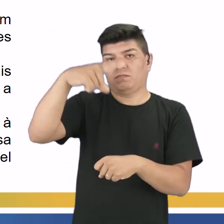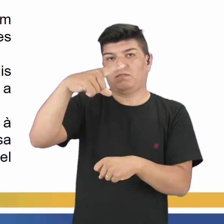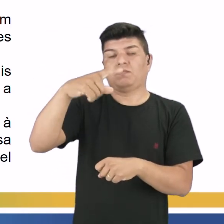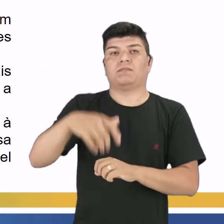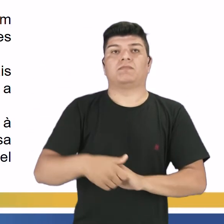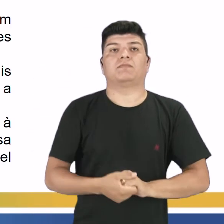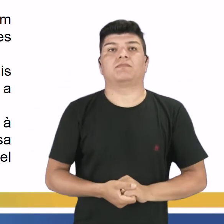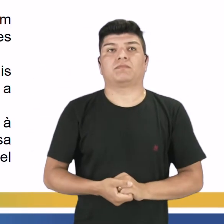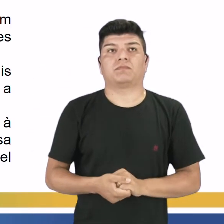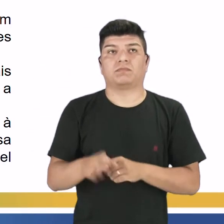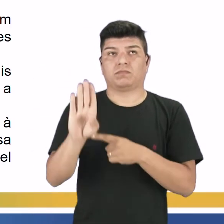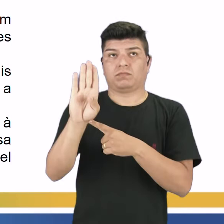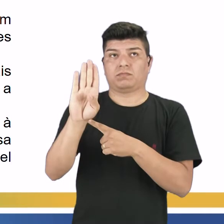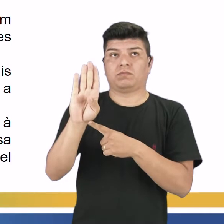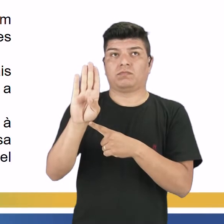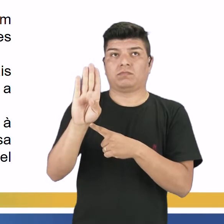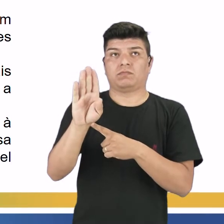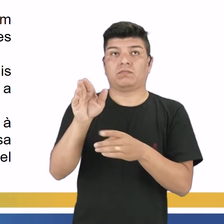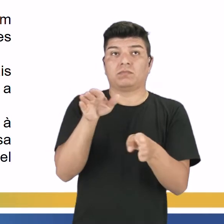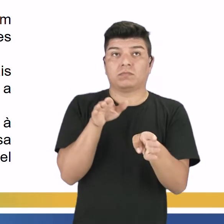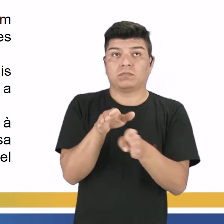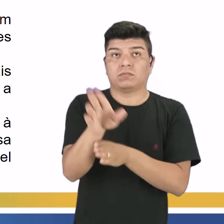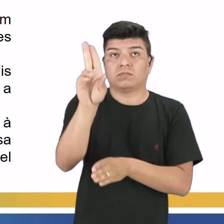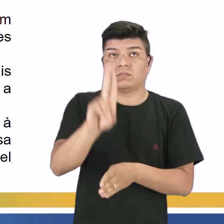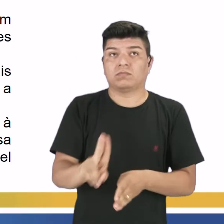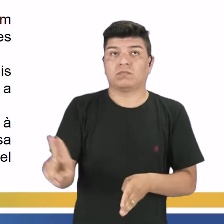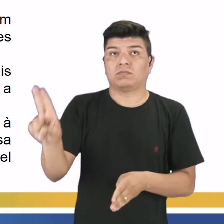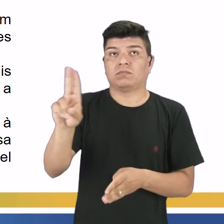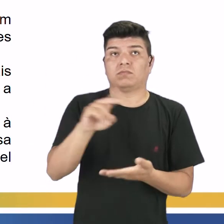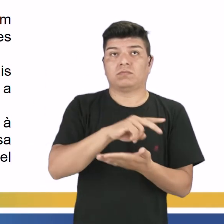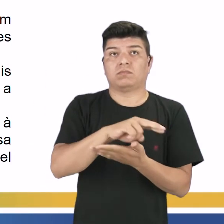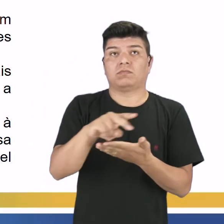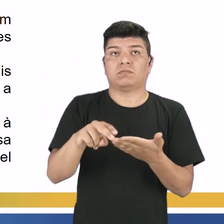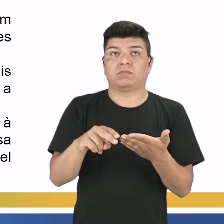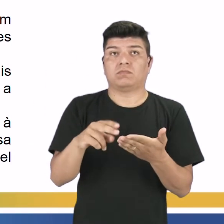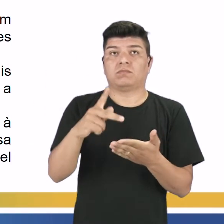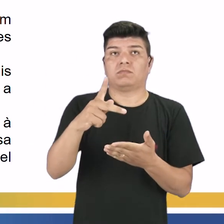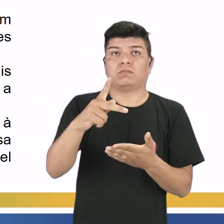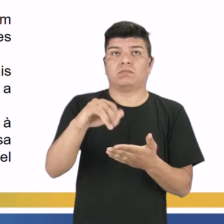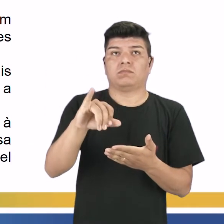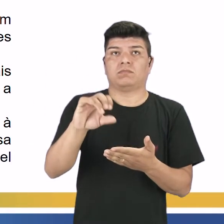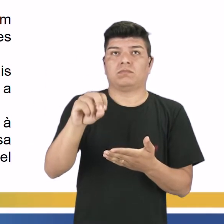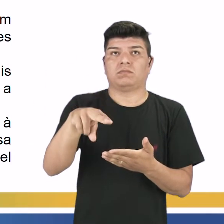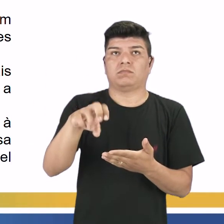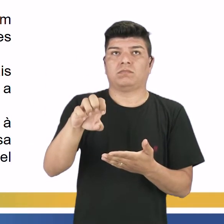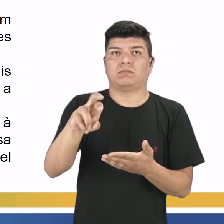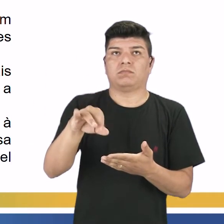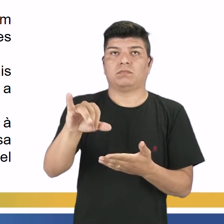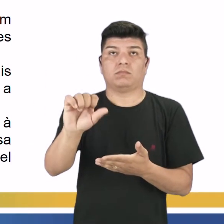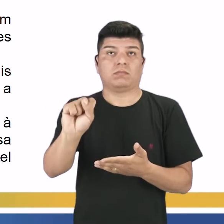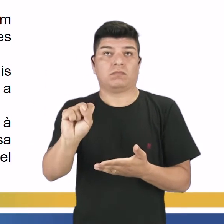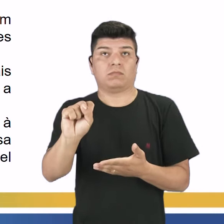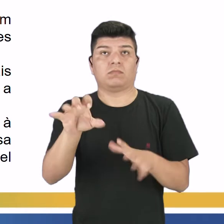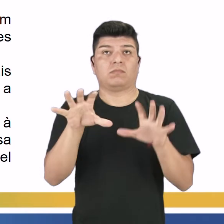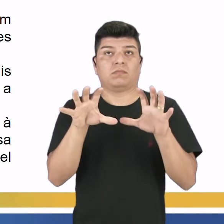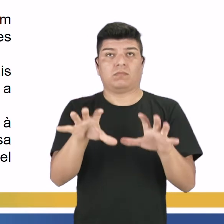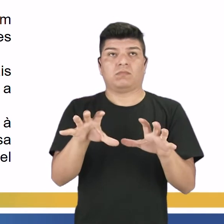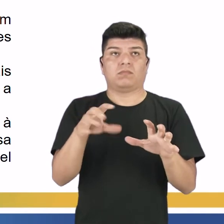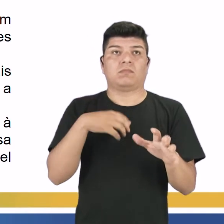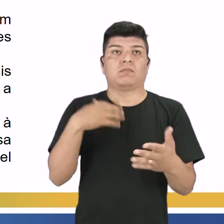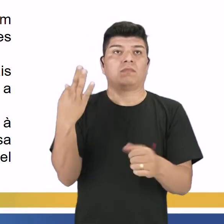luz. B. Recomenda-se a utilização de espécies pioneiras, isto é, aquelas